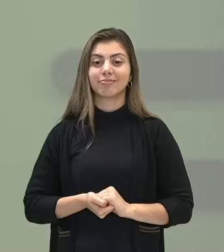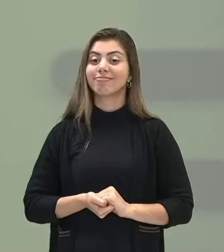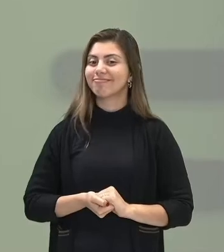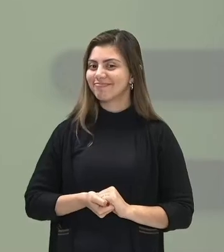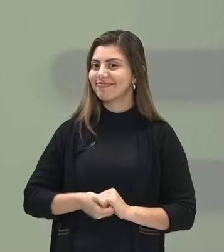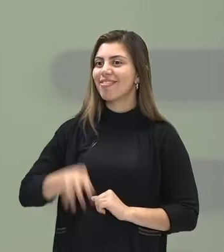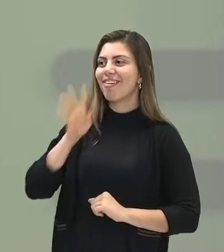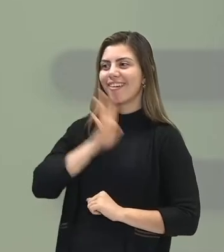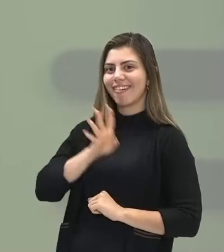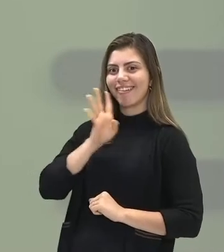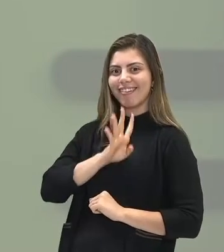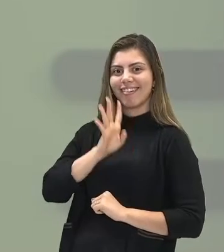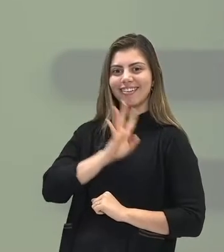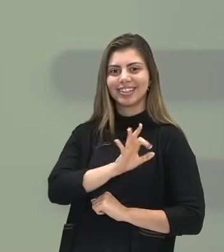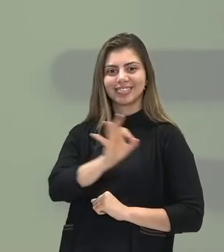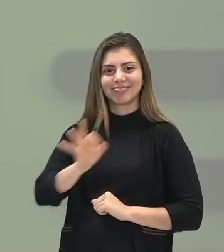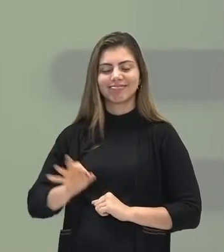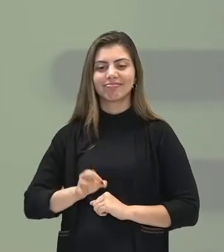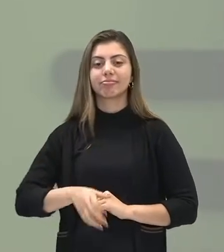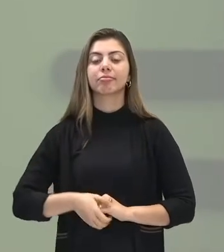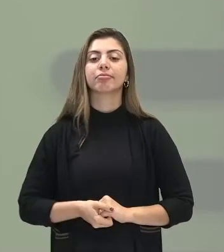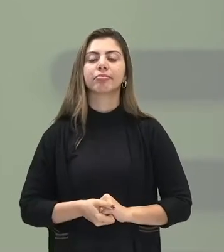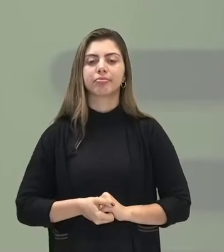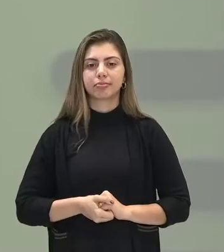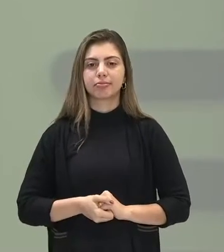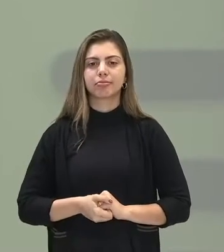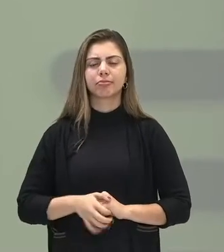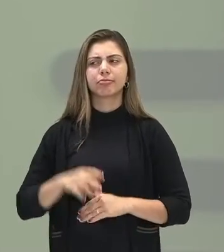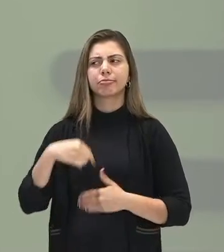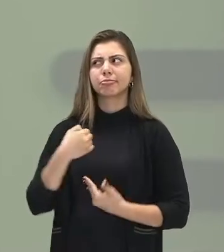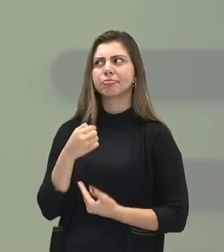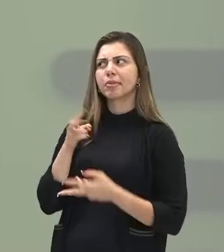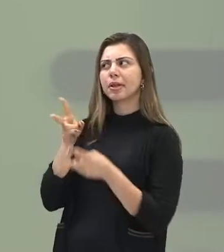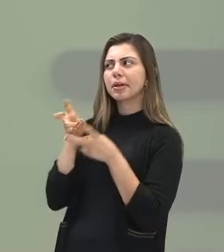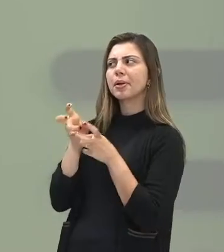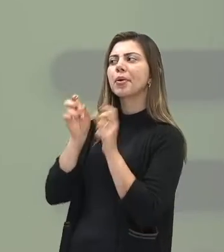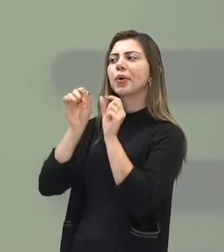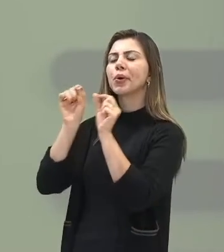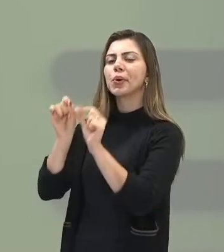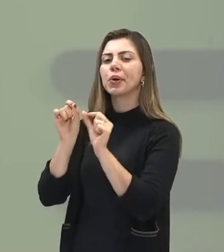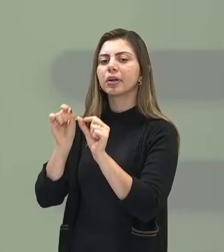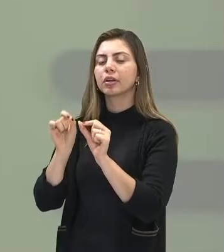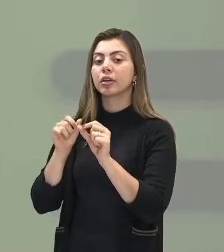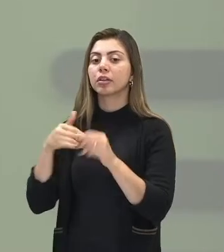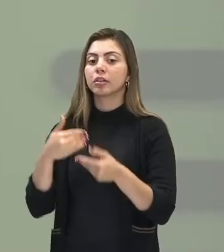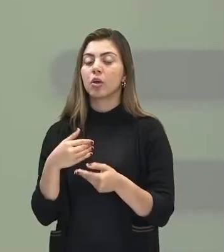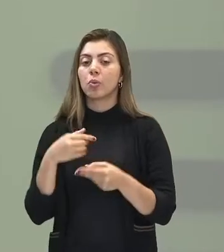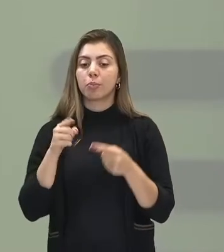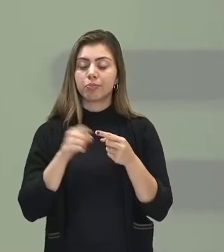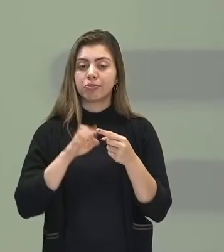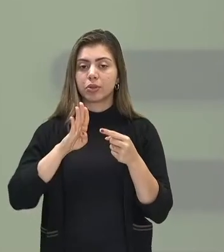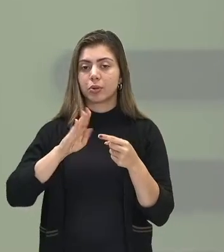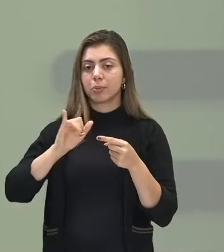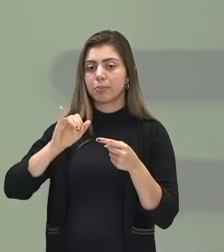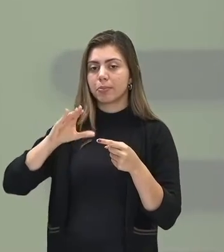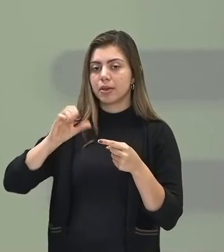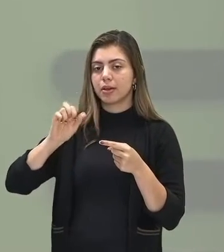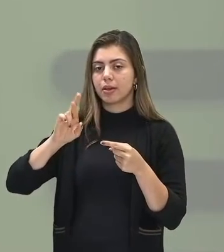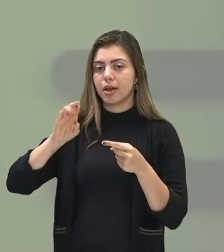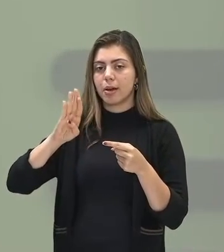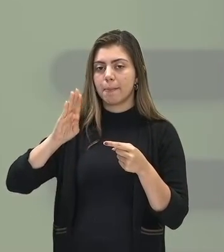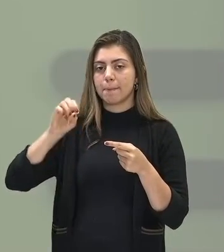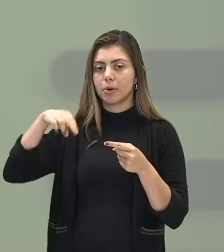Olha que legal! Então, o que a gente observou, Que ao misturar o bicarbonato